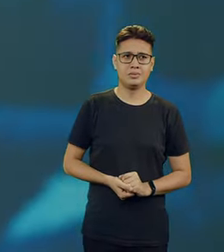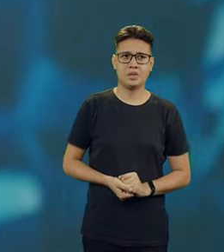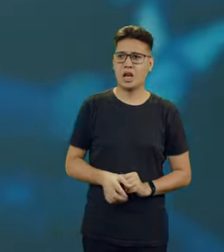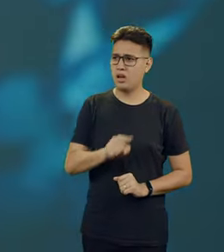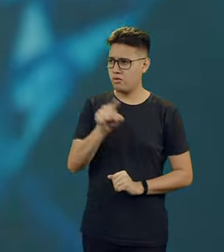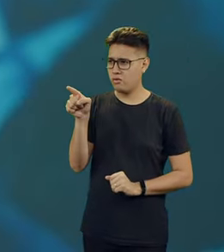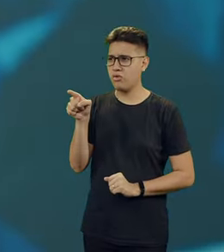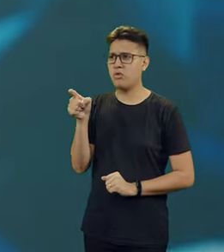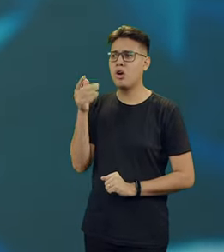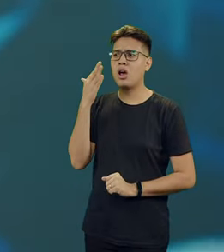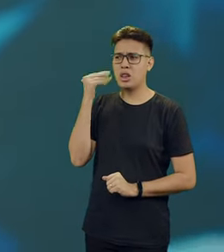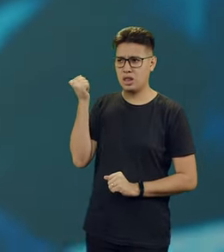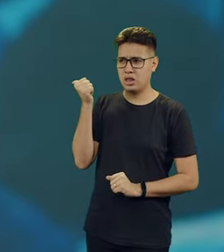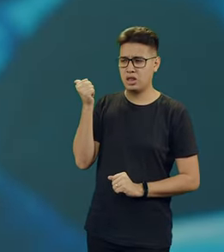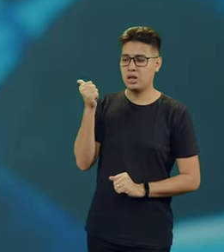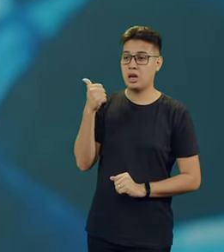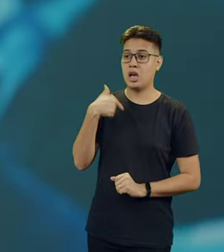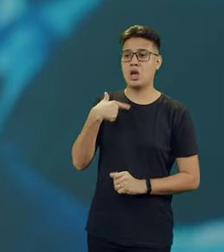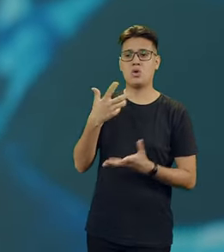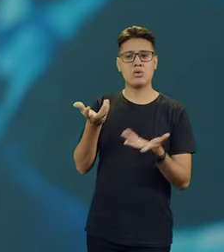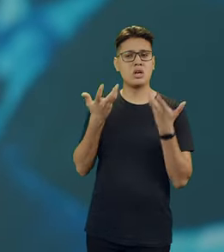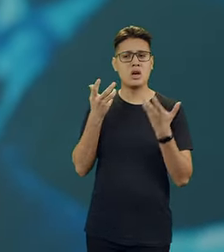Vocês sabem, e eu só quero lembrar,